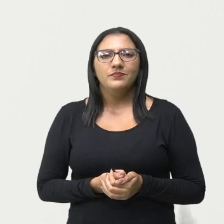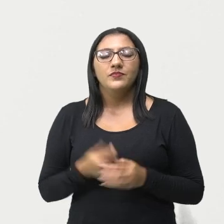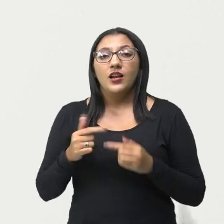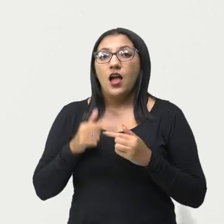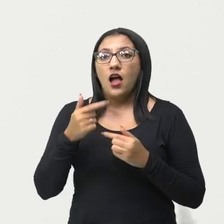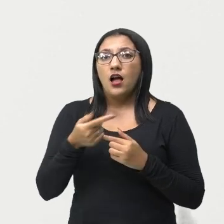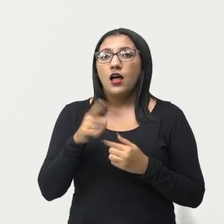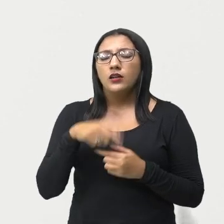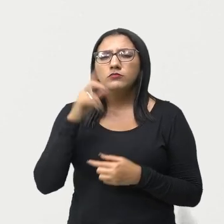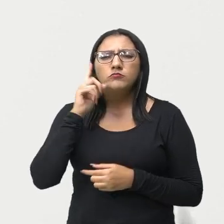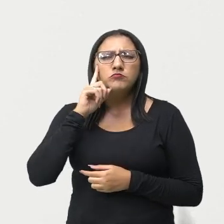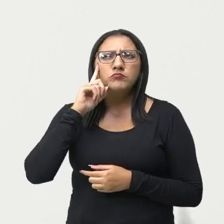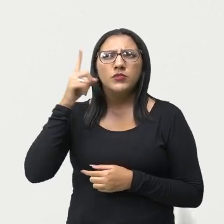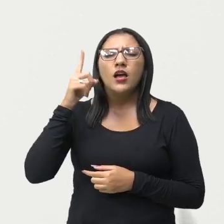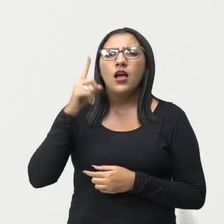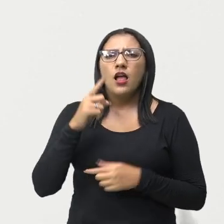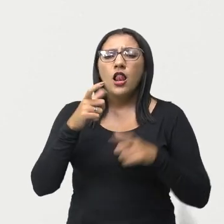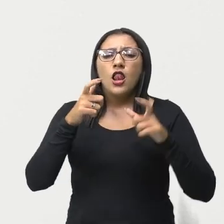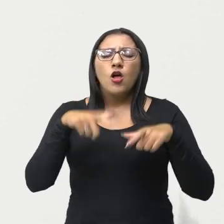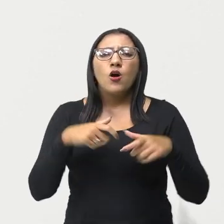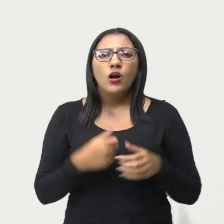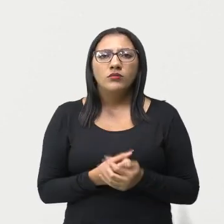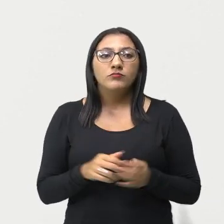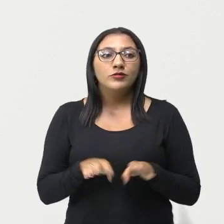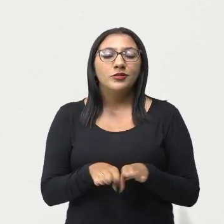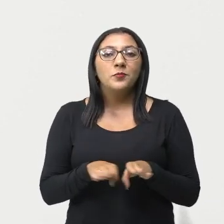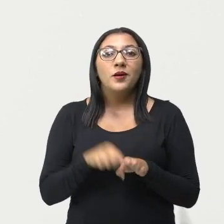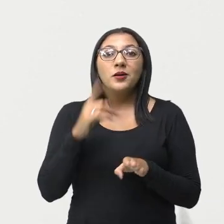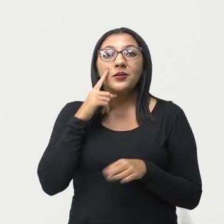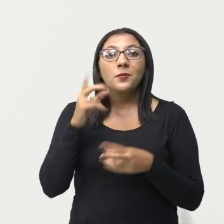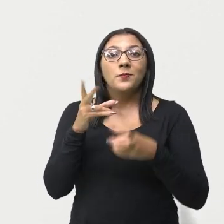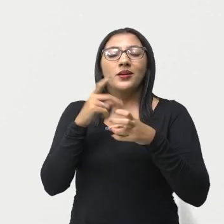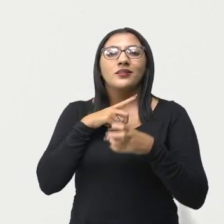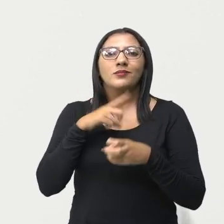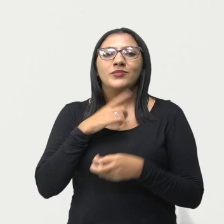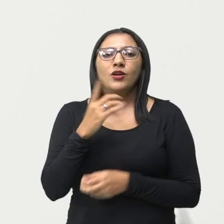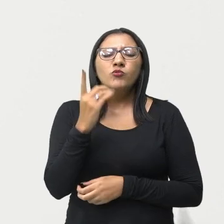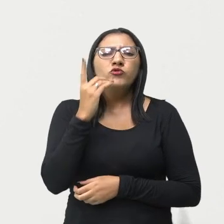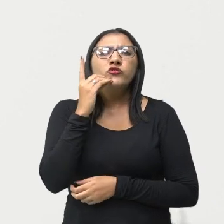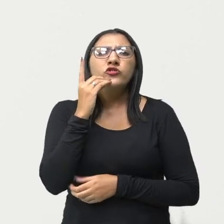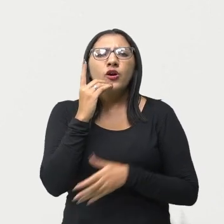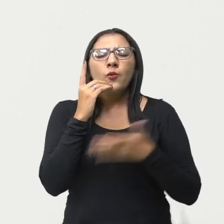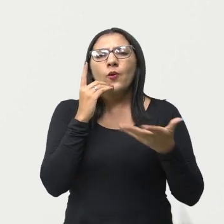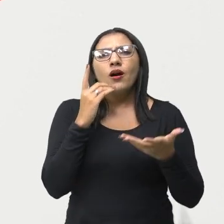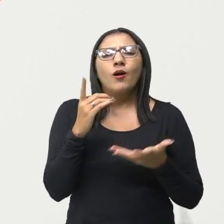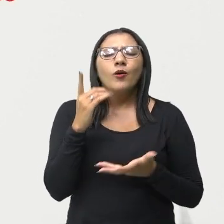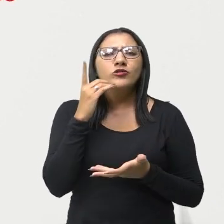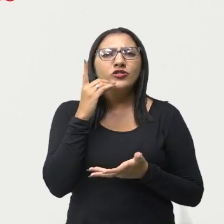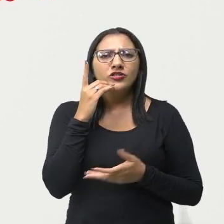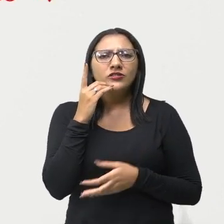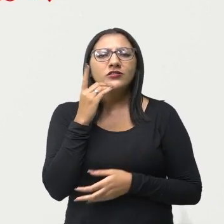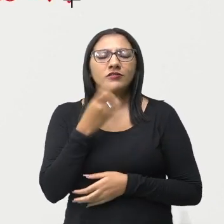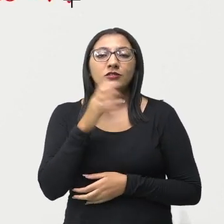Além da ideia de lugar, olha só, no sábado a gente tem a ideia de